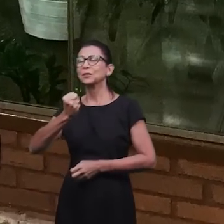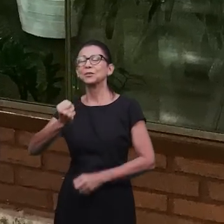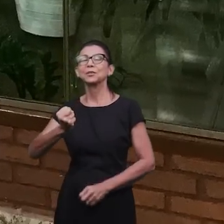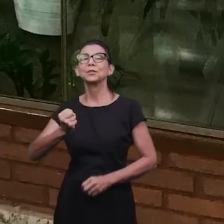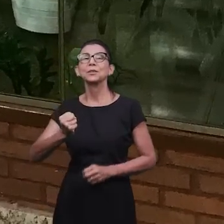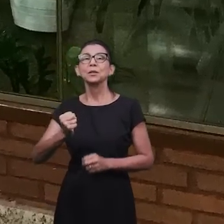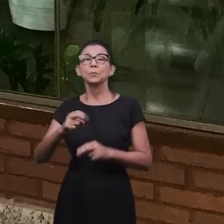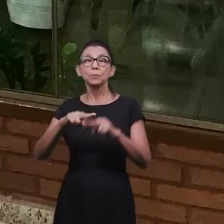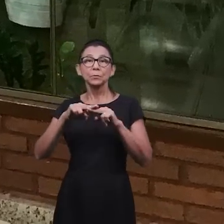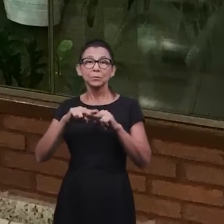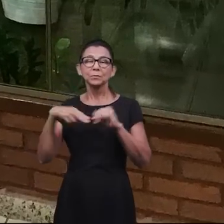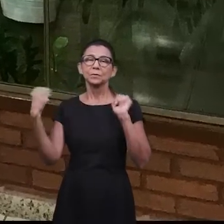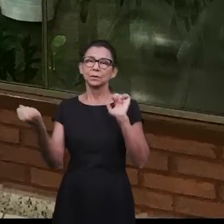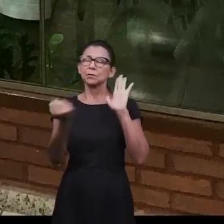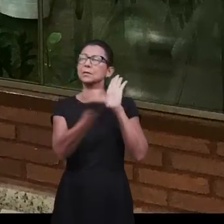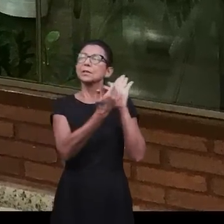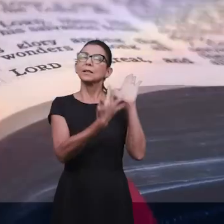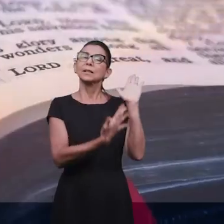meu